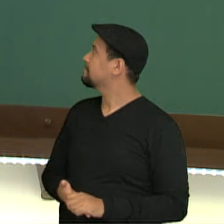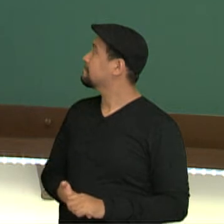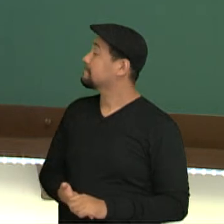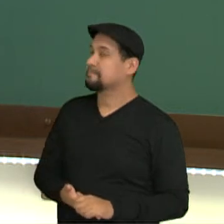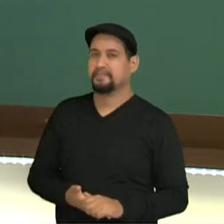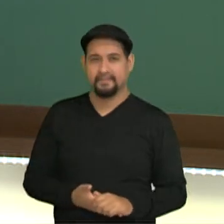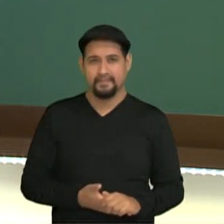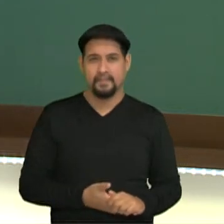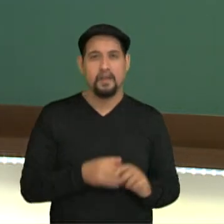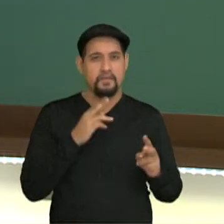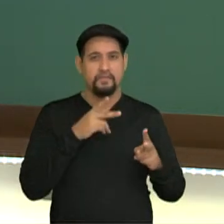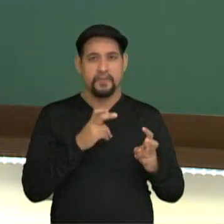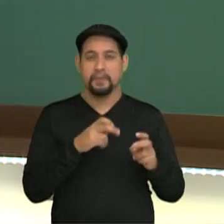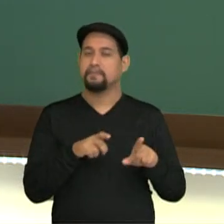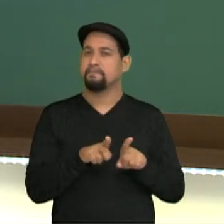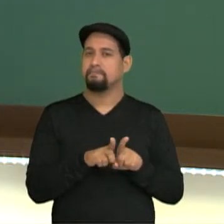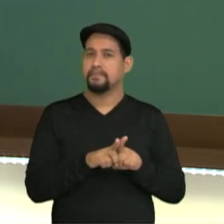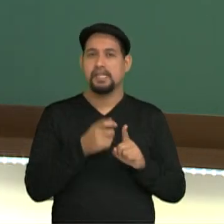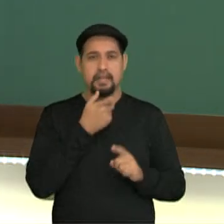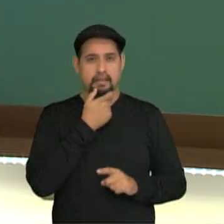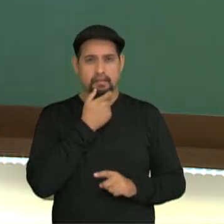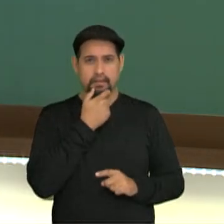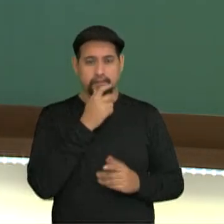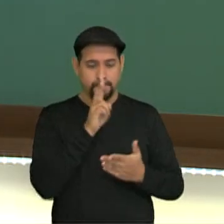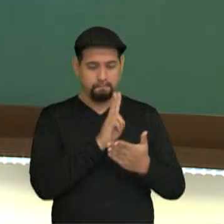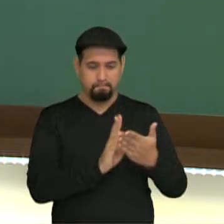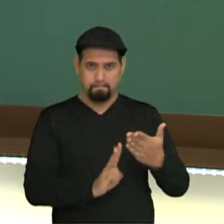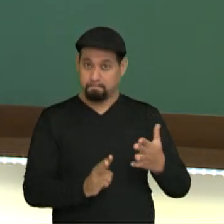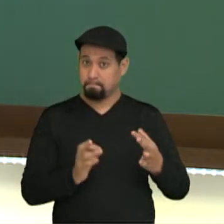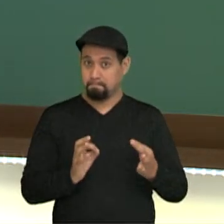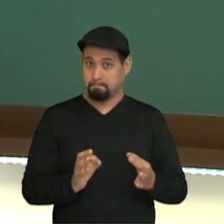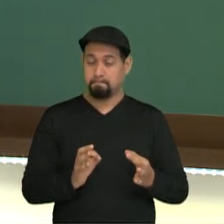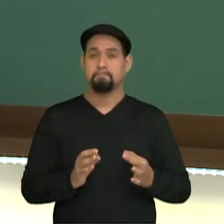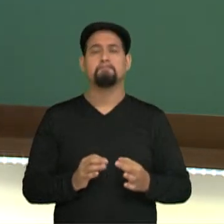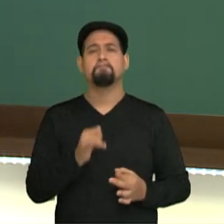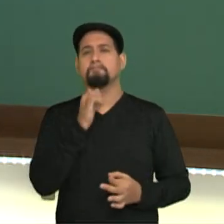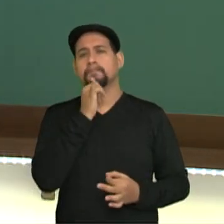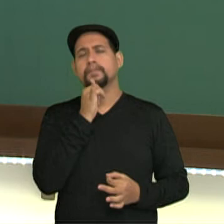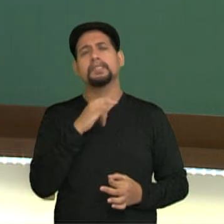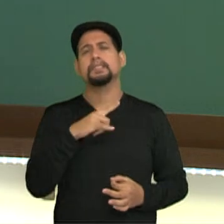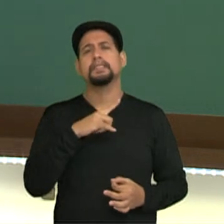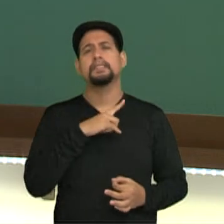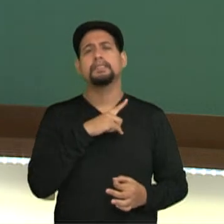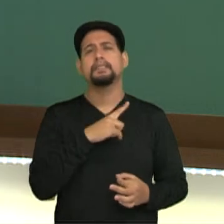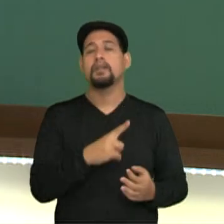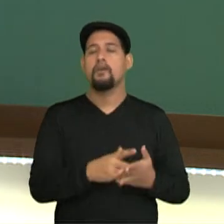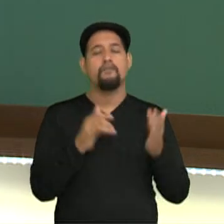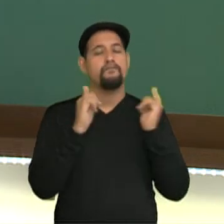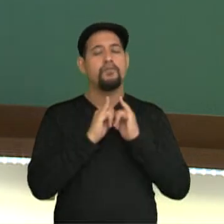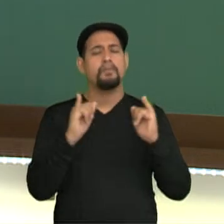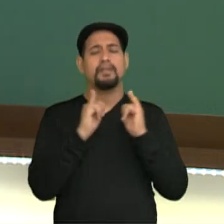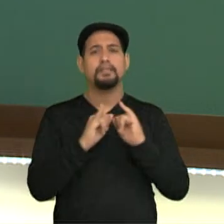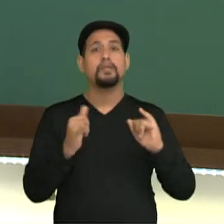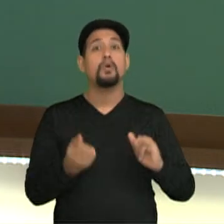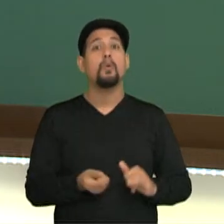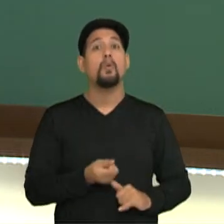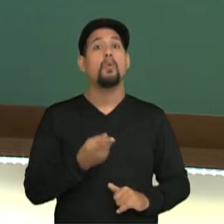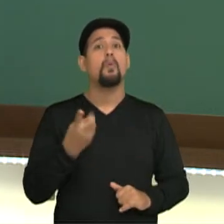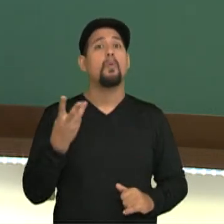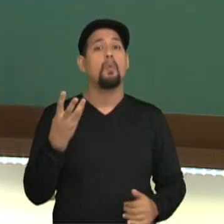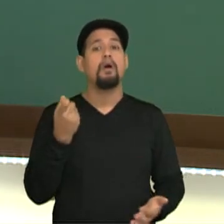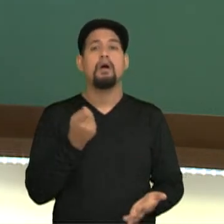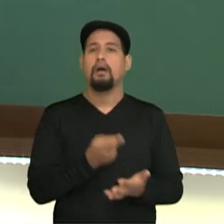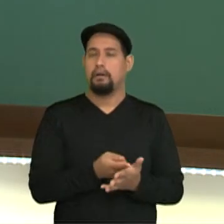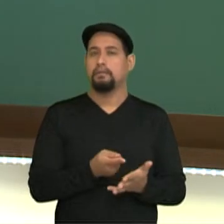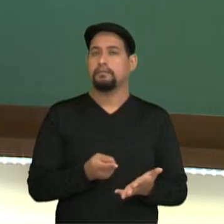glasses. She got them in the city and they cost $200. Então, aqui tem ainda mais uma informação do custo desse óculos que